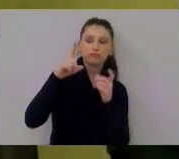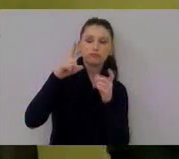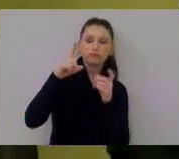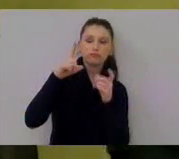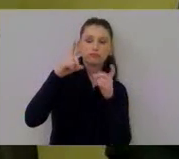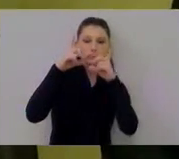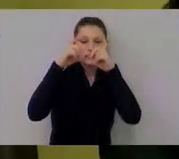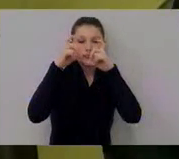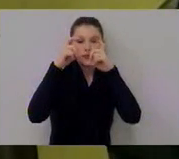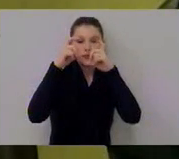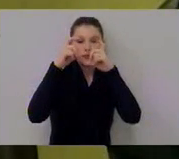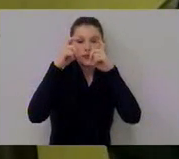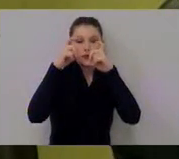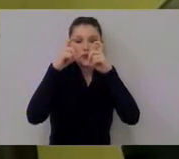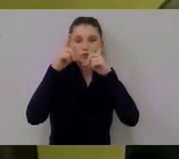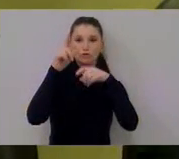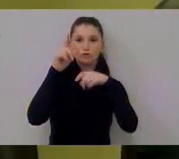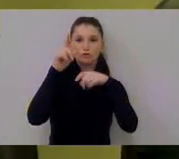ali